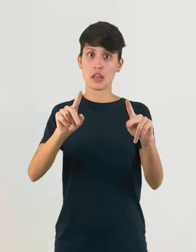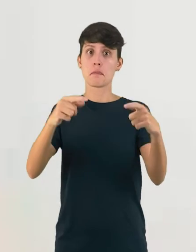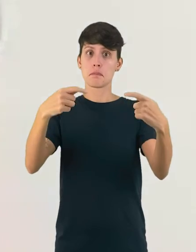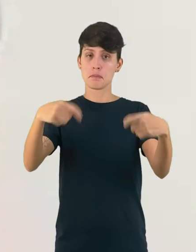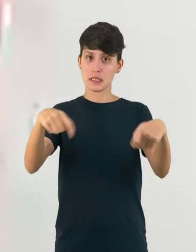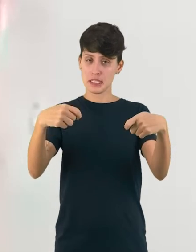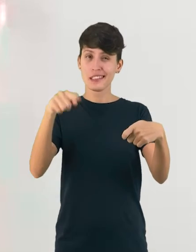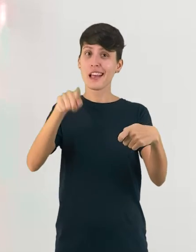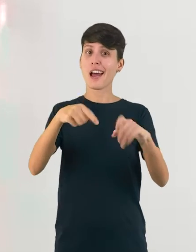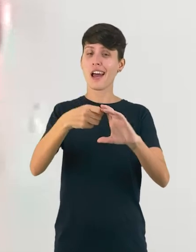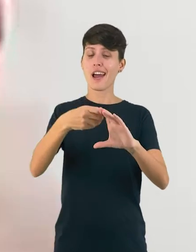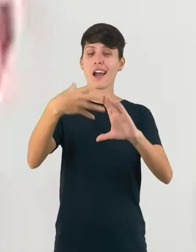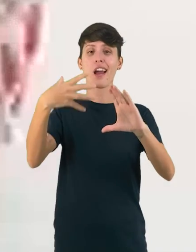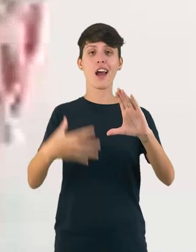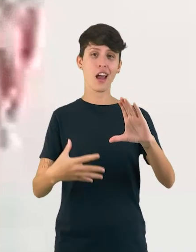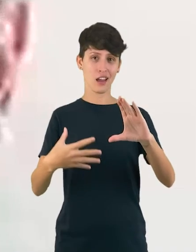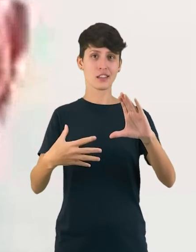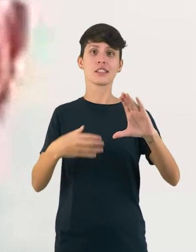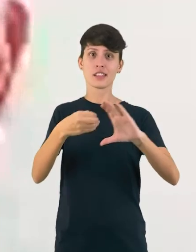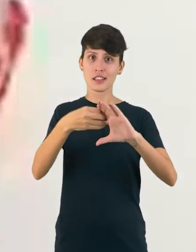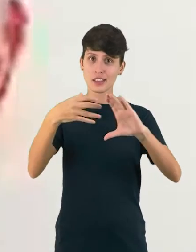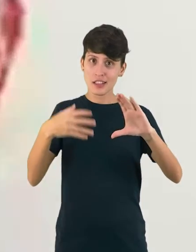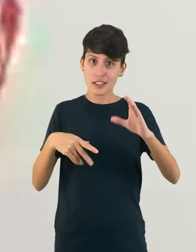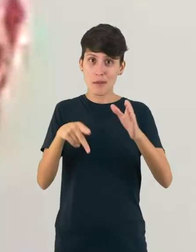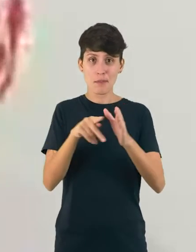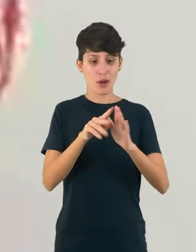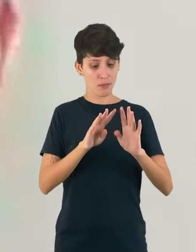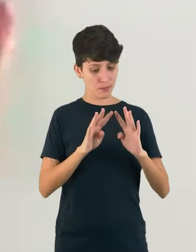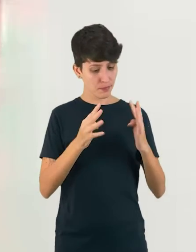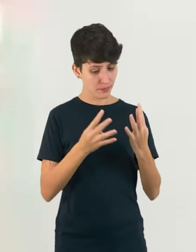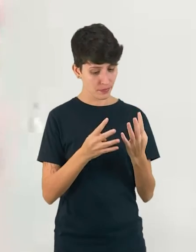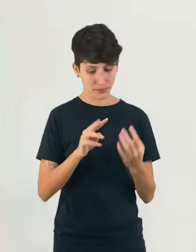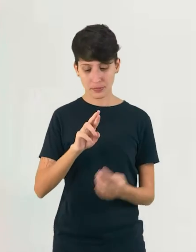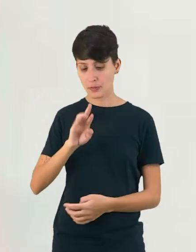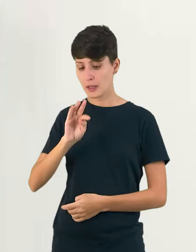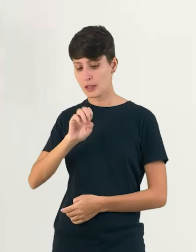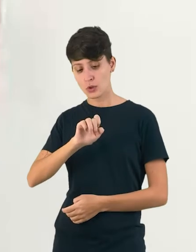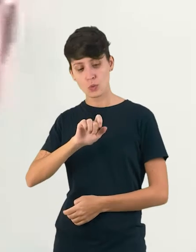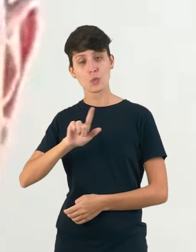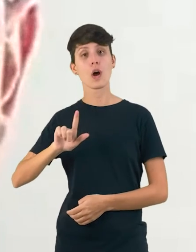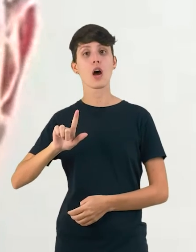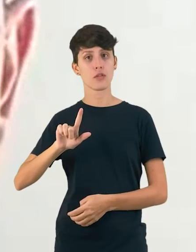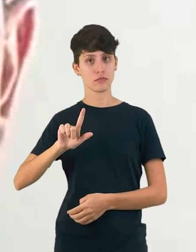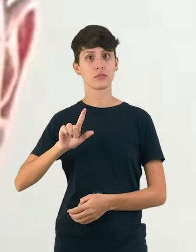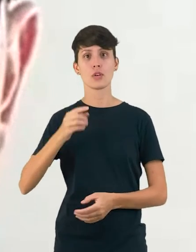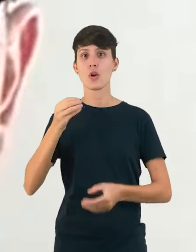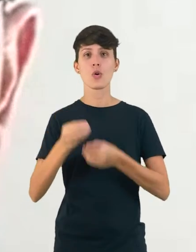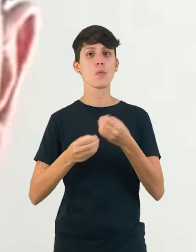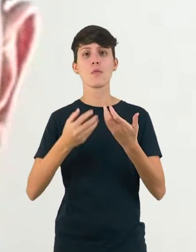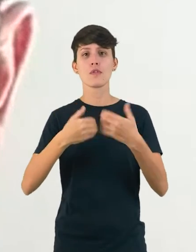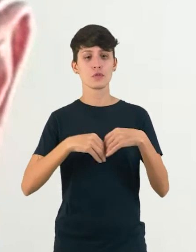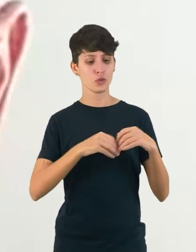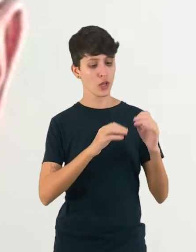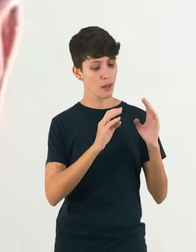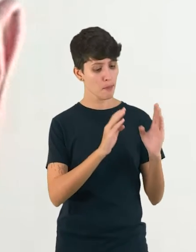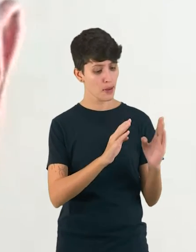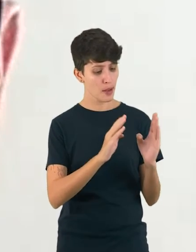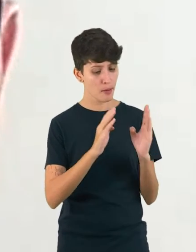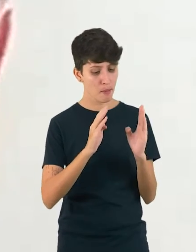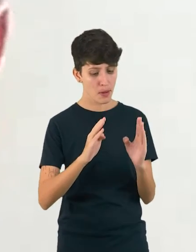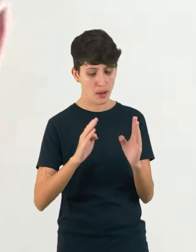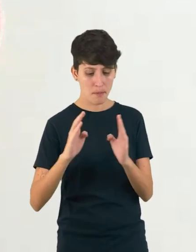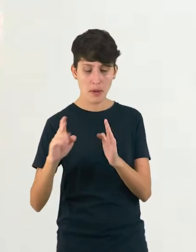né? Mas esse é um dos aspectos, né? Esse é um aspecto ritualístico. As etapas